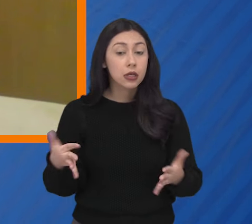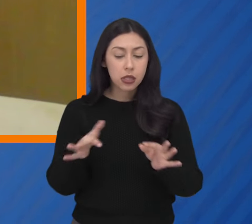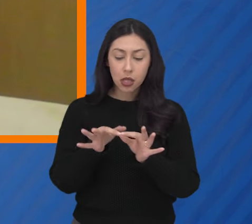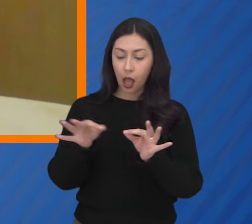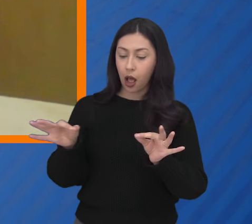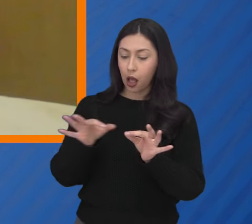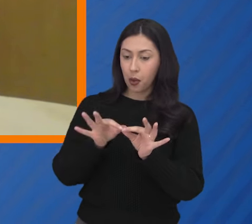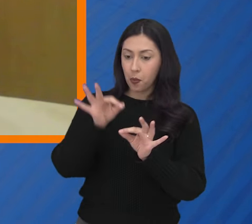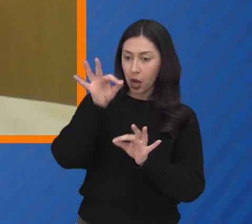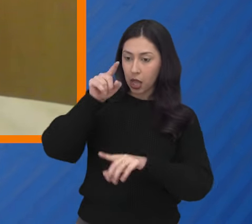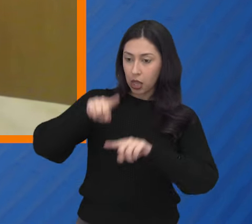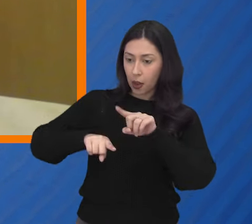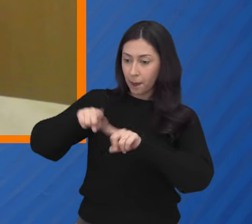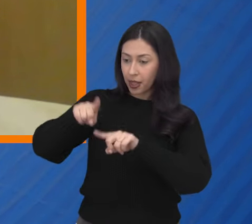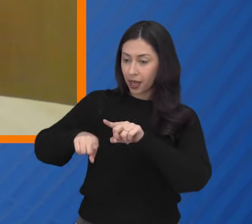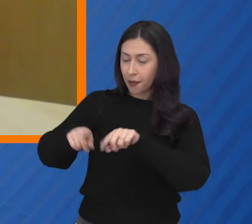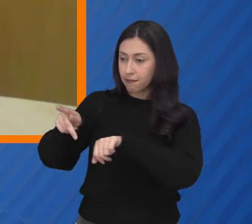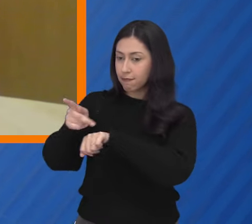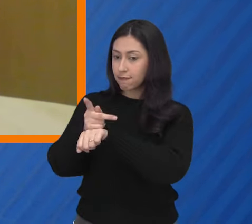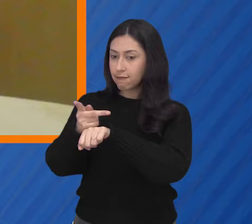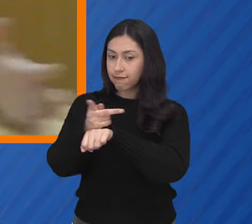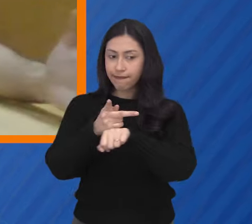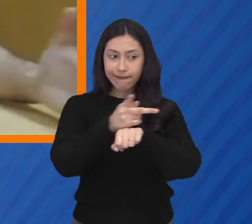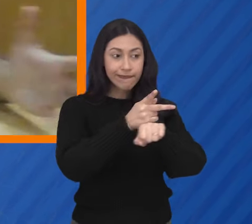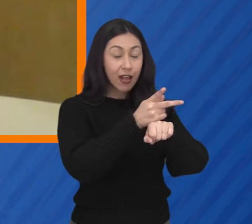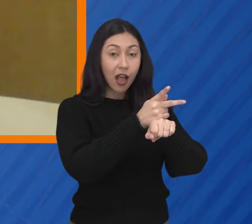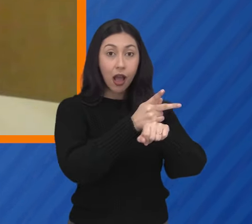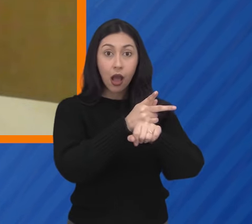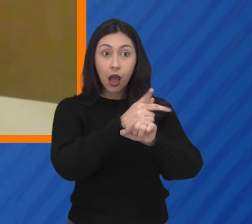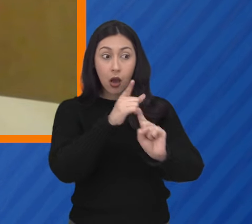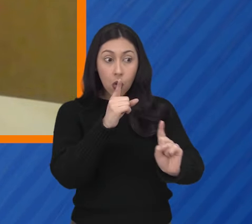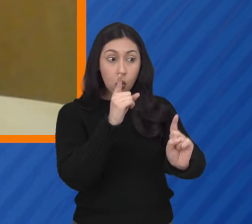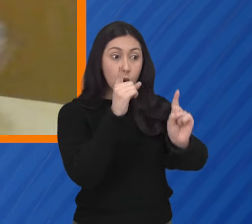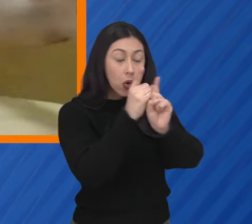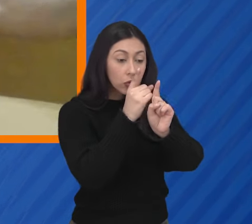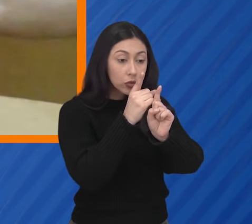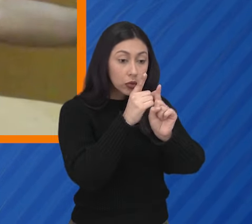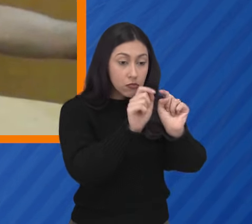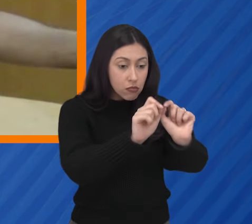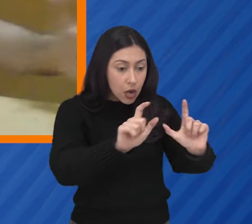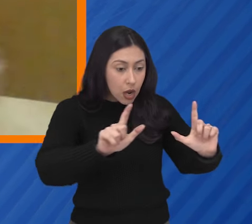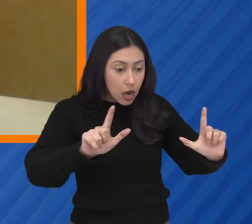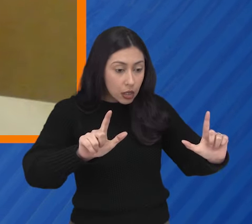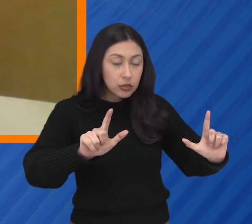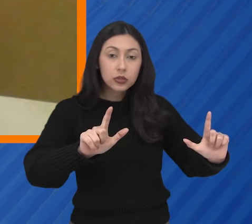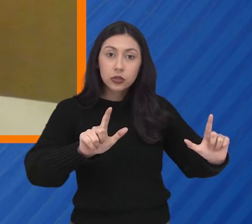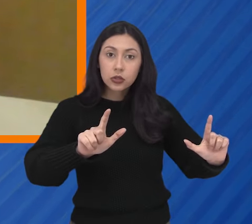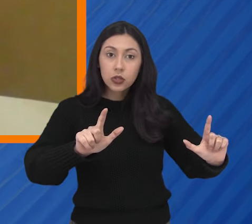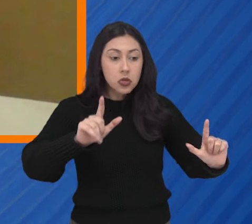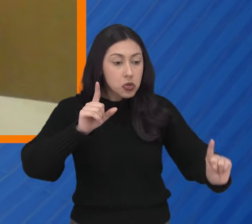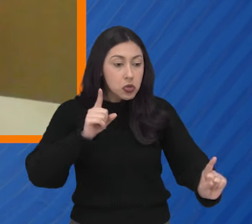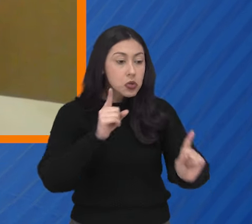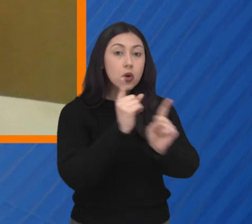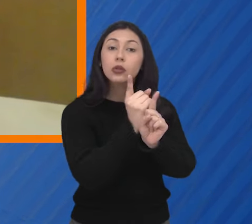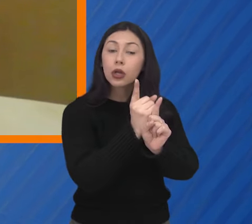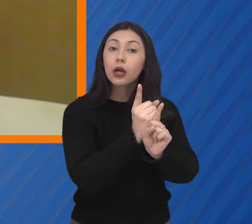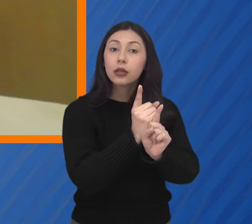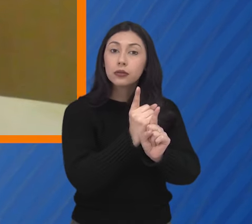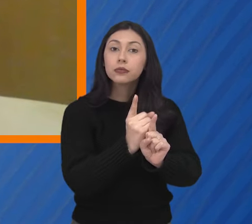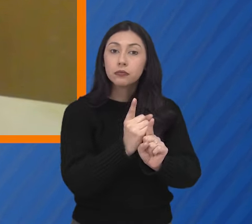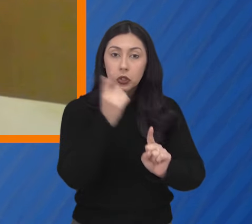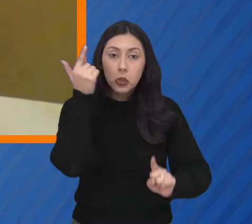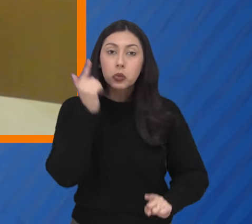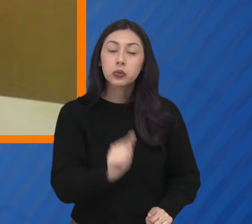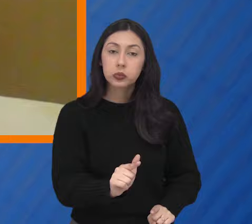padrões o meu objetivo é encontrá-los numa imagem de uma área maior eu quero encontrar aqueles meus